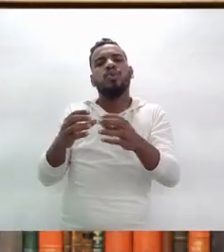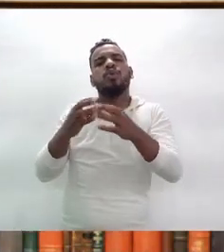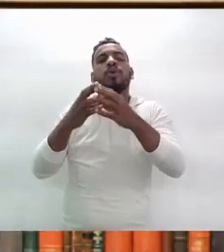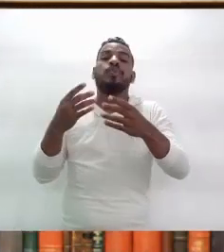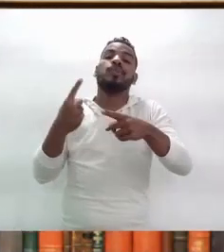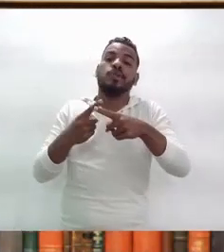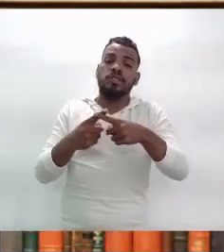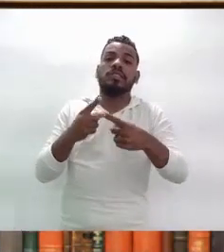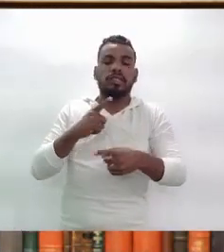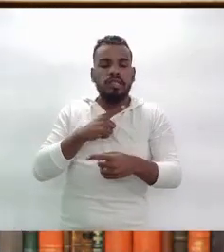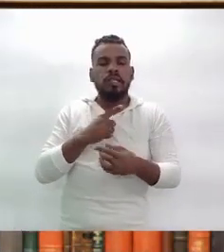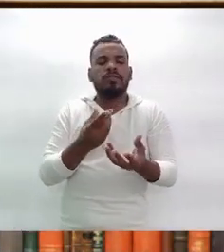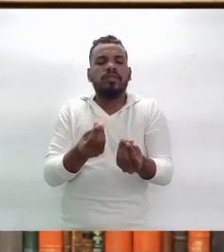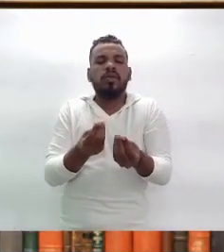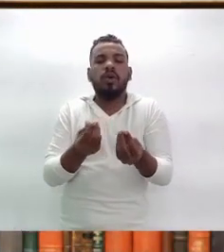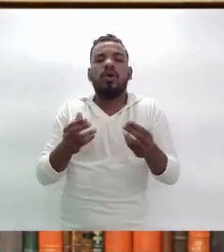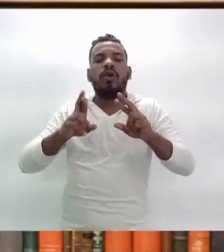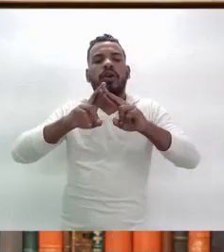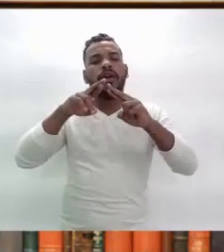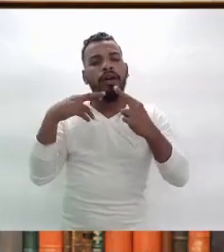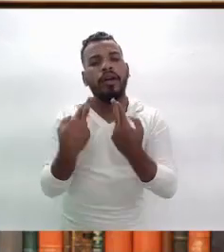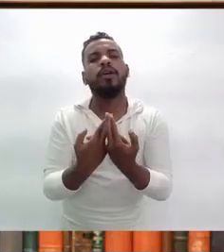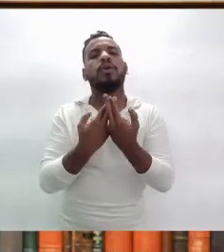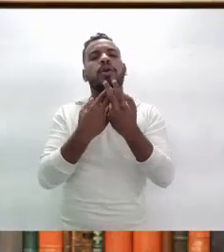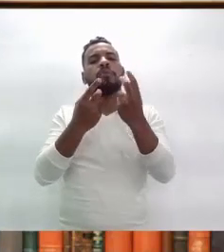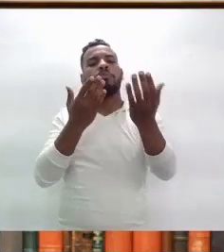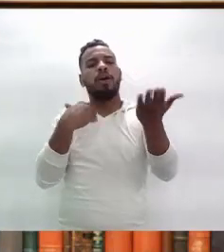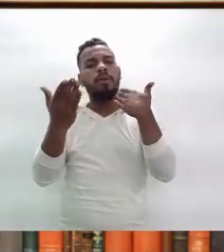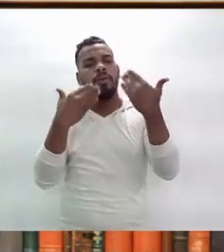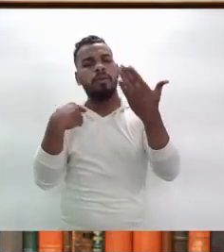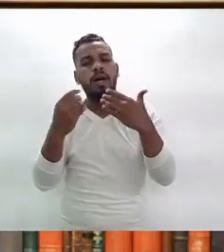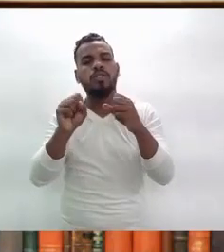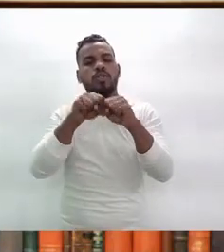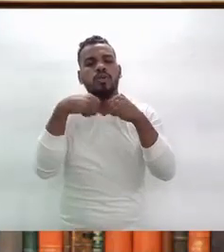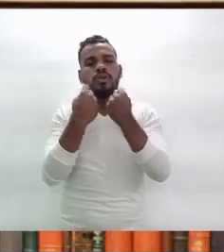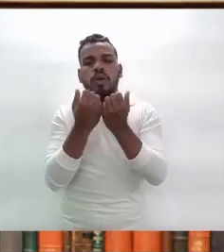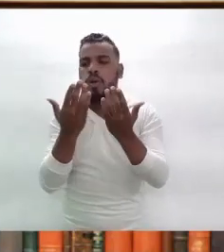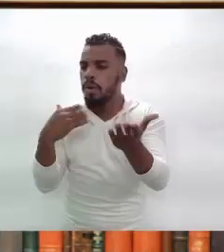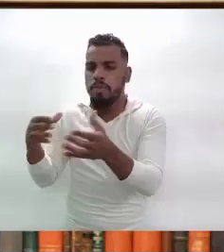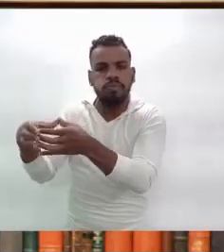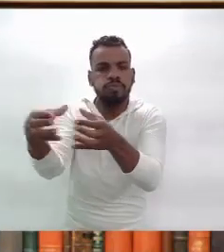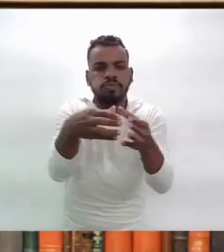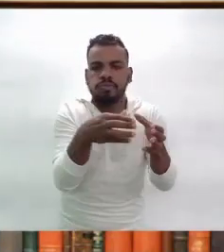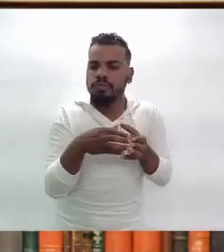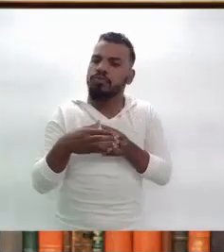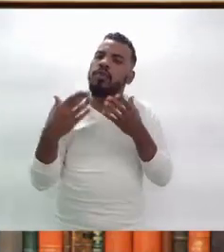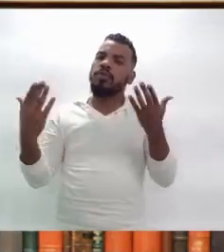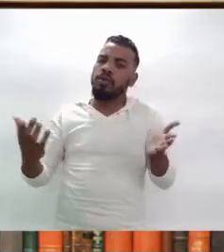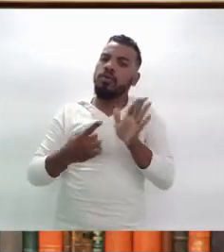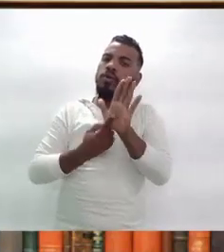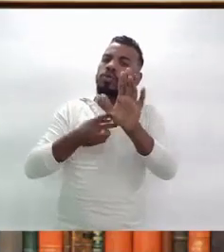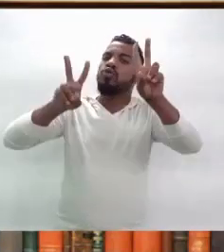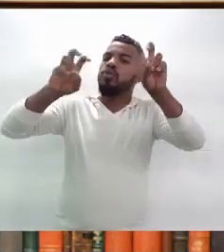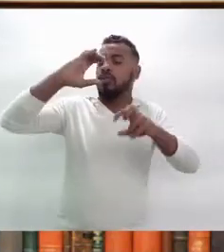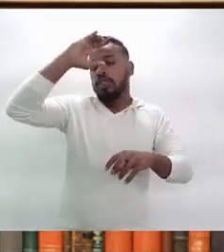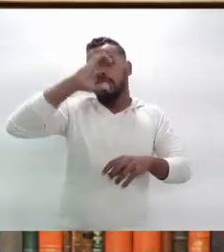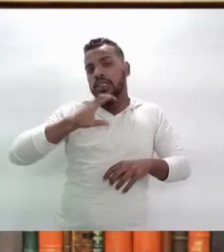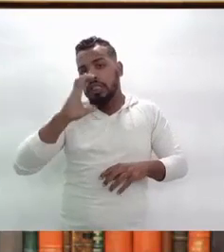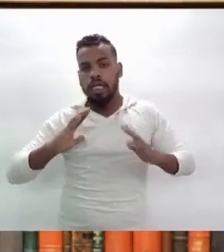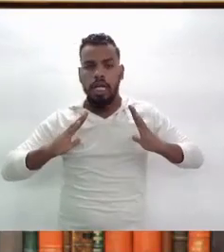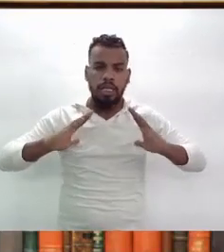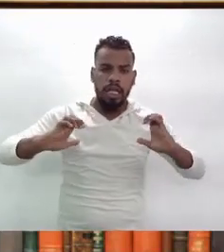porque a gente também tem as reuniões de maracatu para socialização, para mostrar questões de cidadania, de